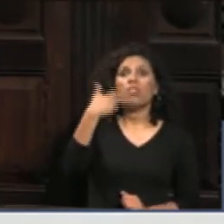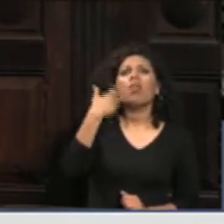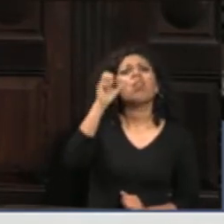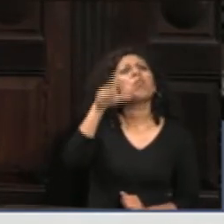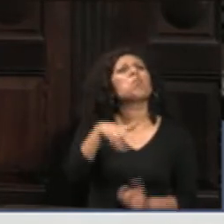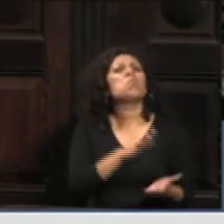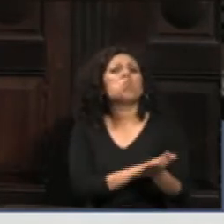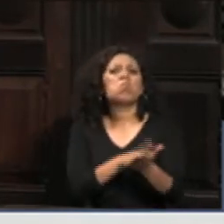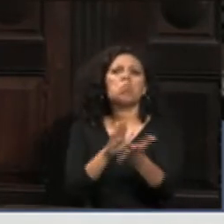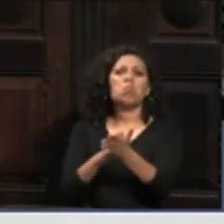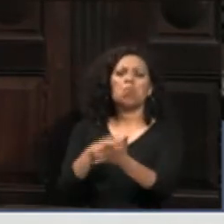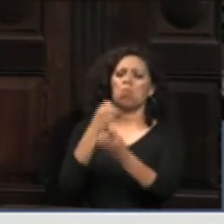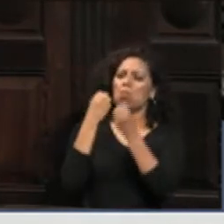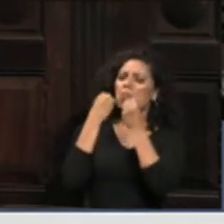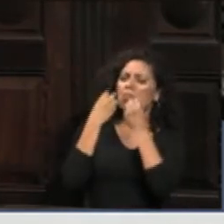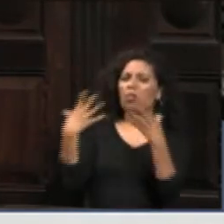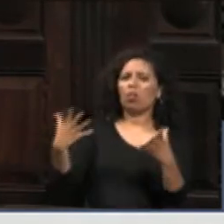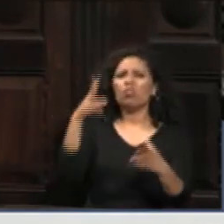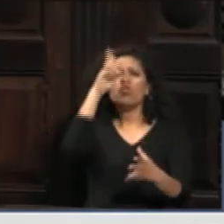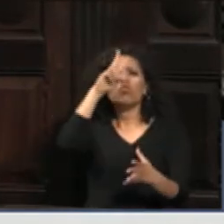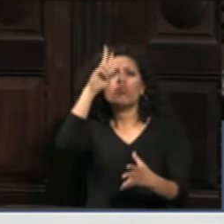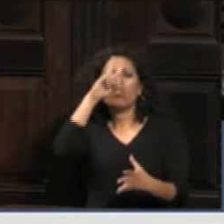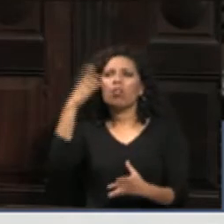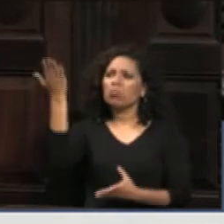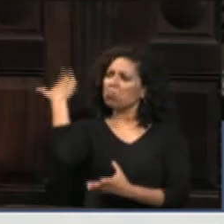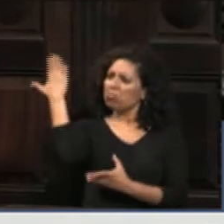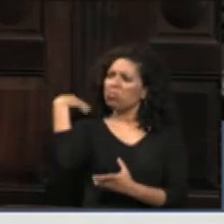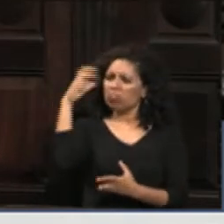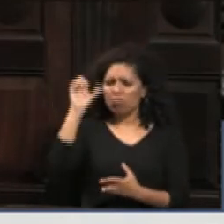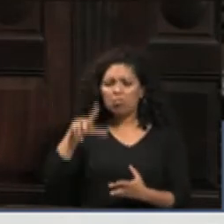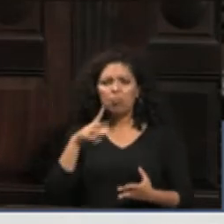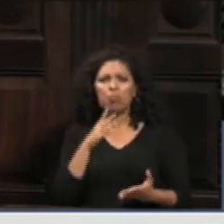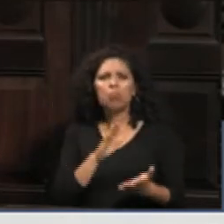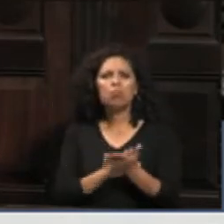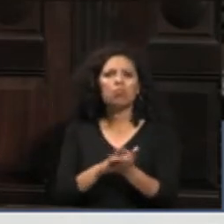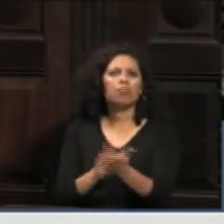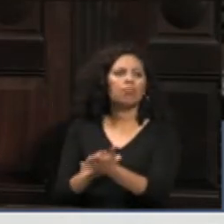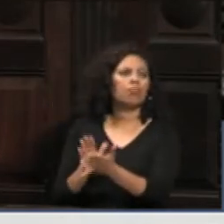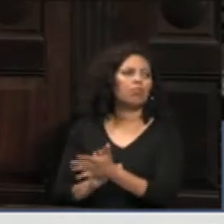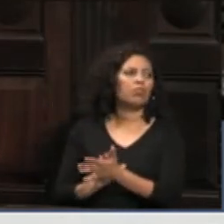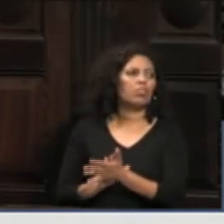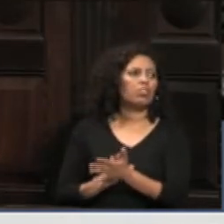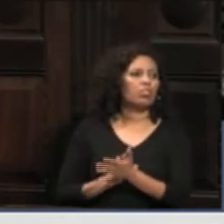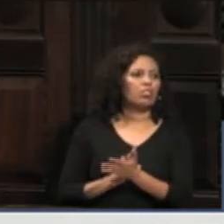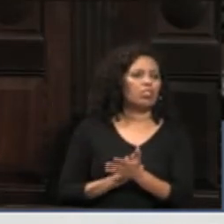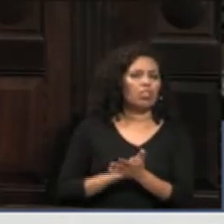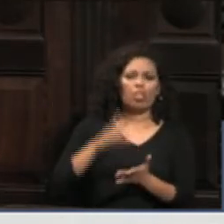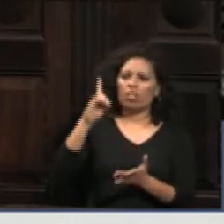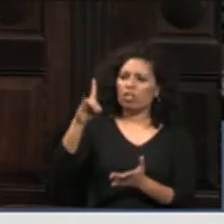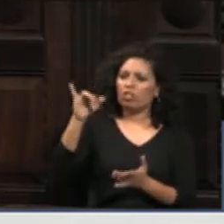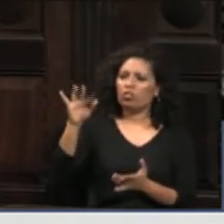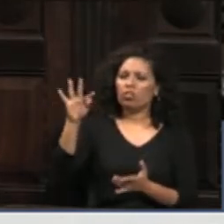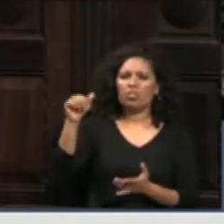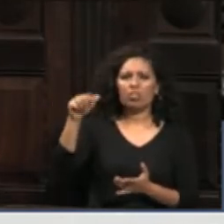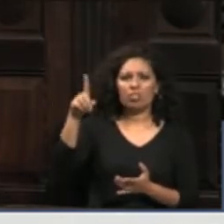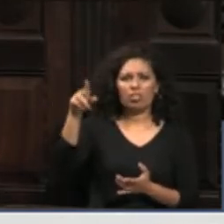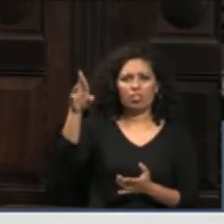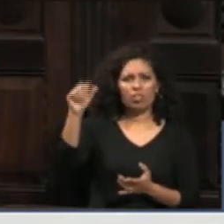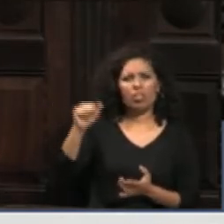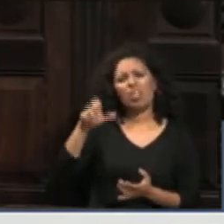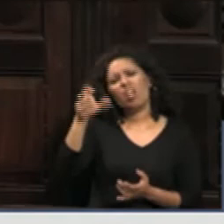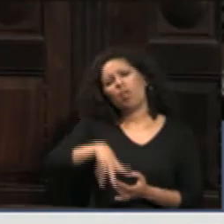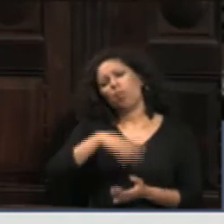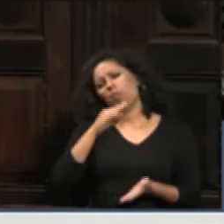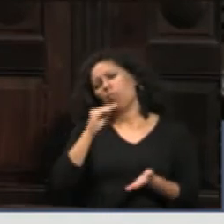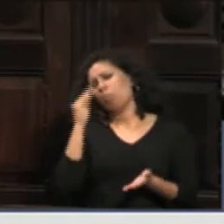elogiam, aqueles que acham que foi pouco que se fez, porque no lugar de